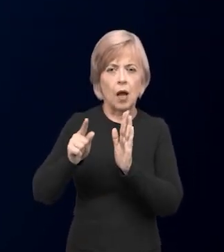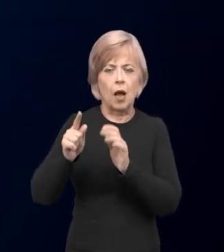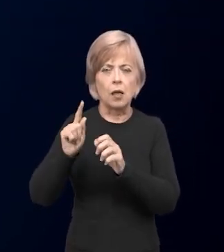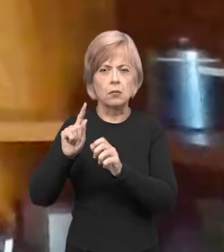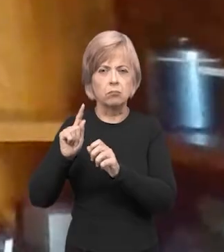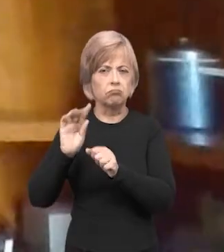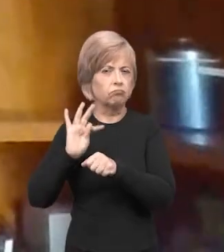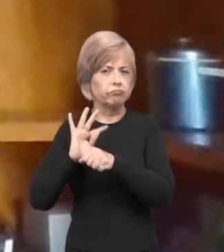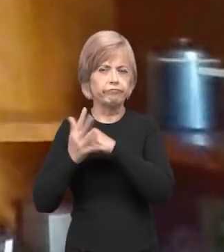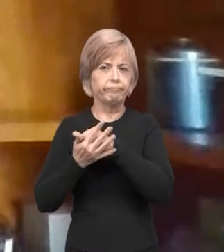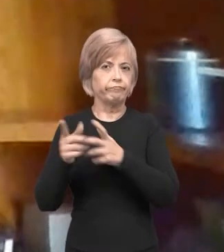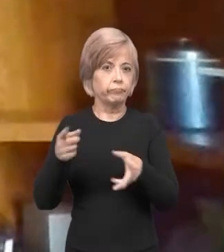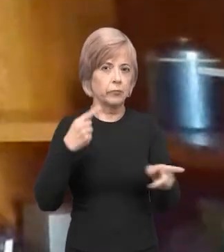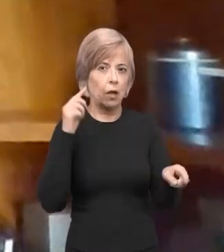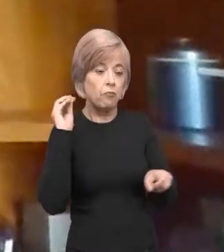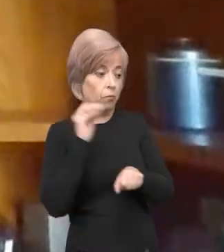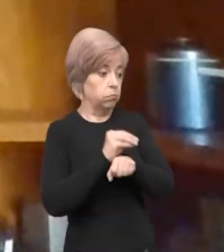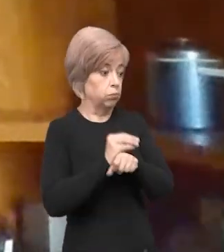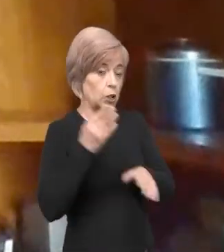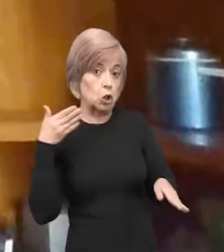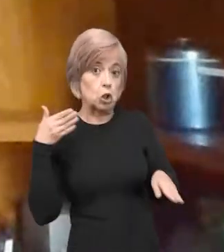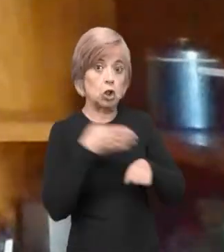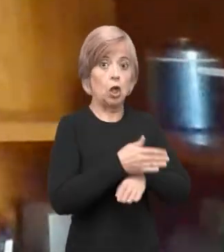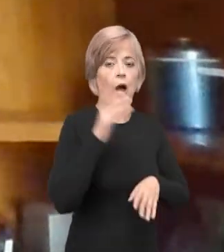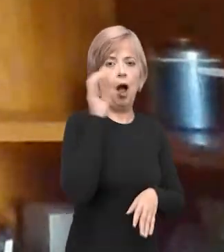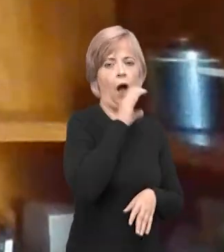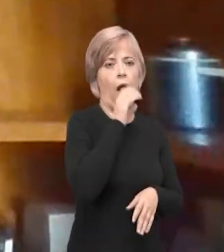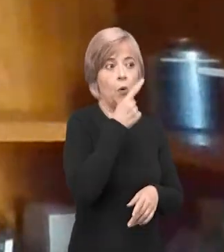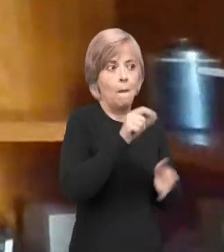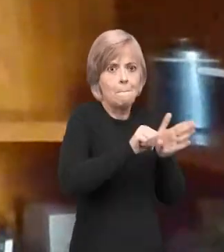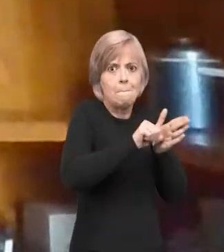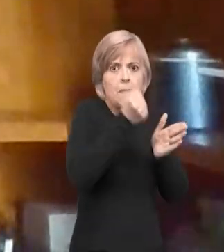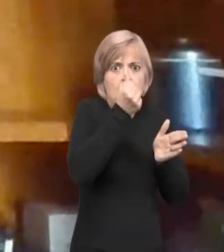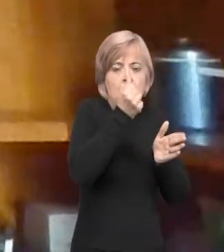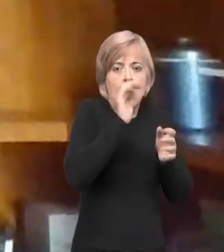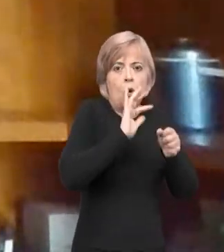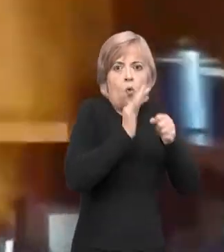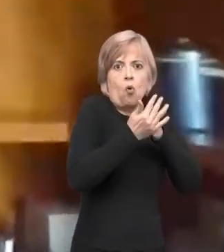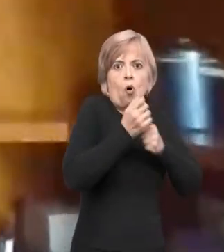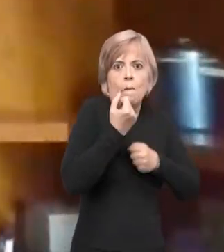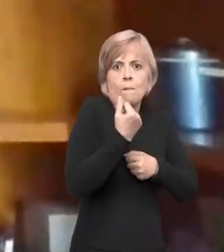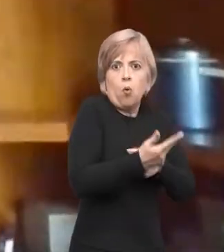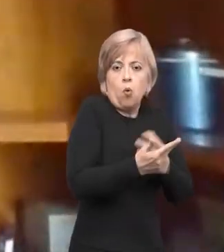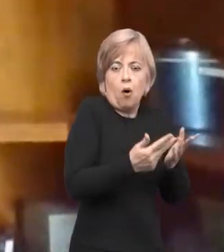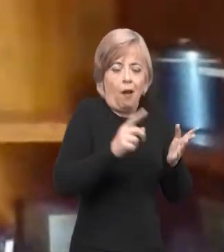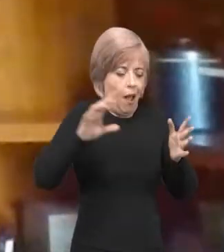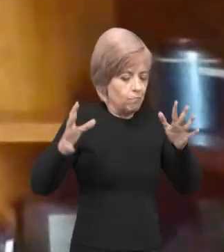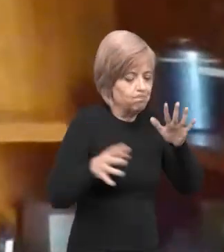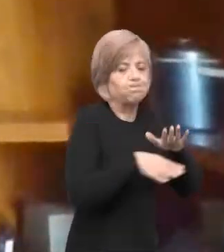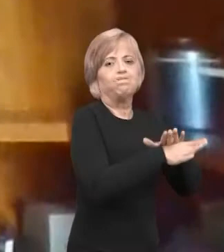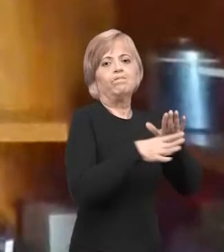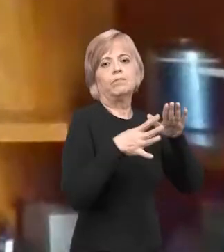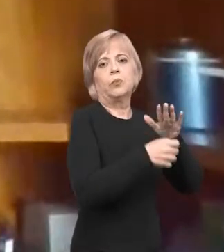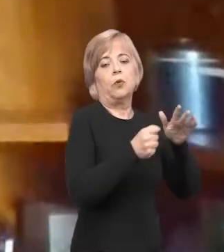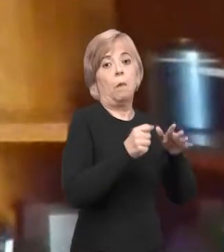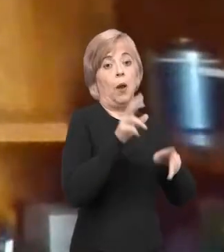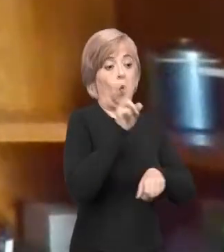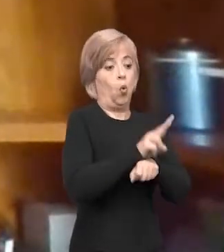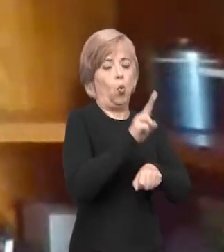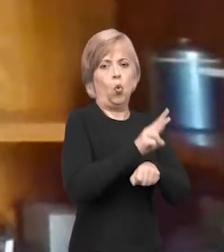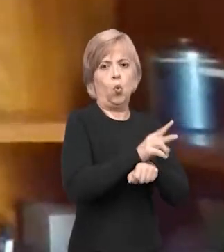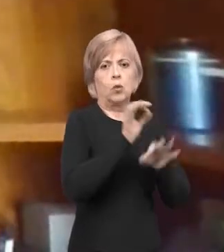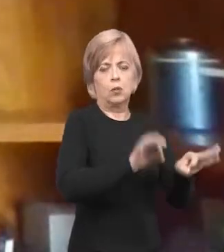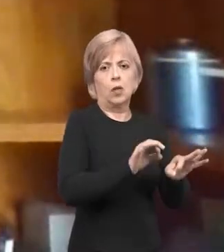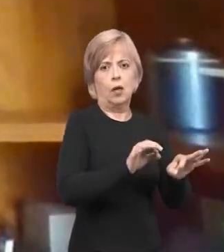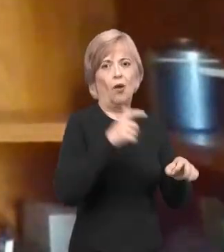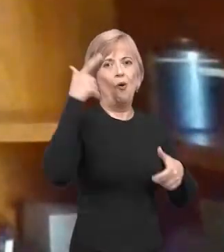para tomarem todas as medidas adequadas já no primeiro caso notificado, para que isso não se alastrasse, não acontecesse o que